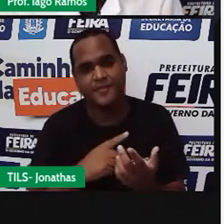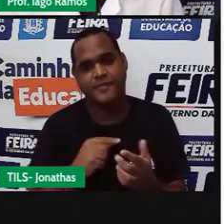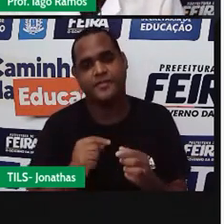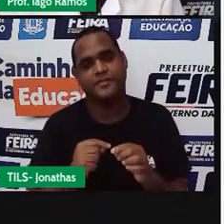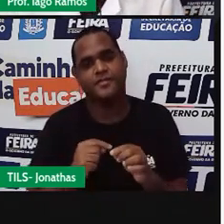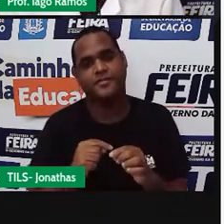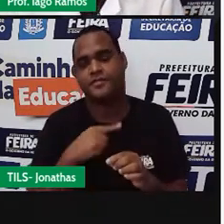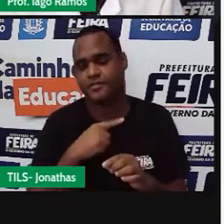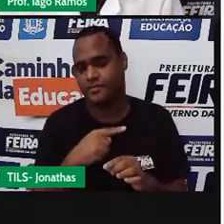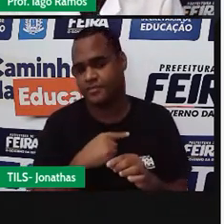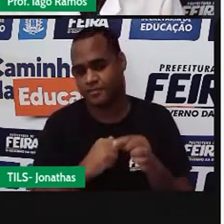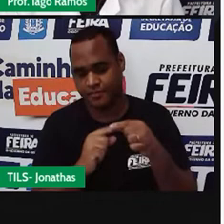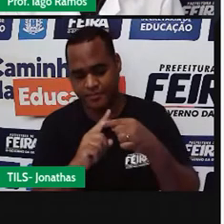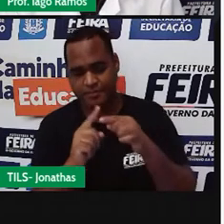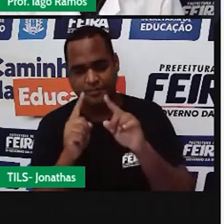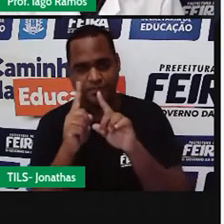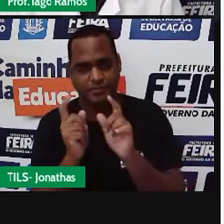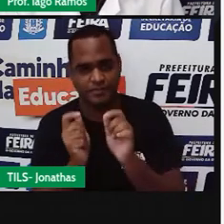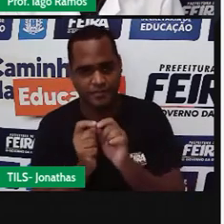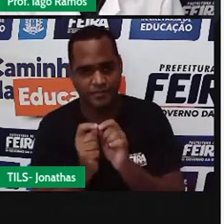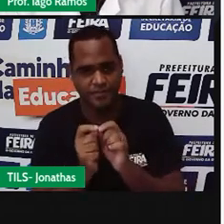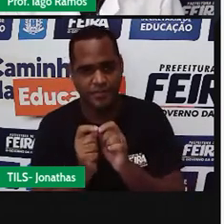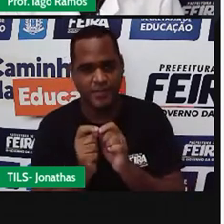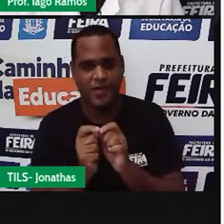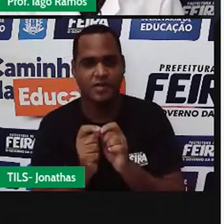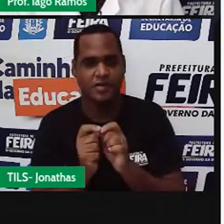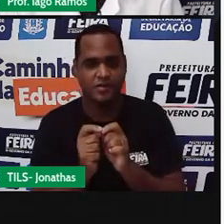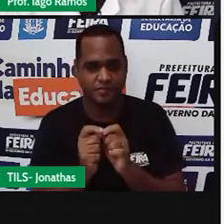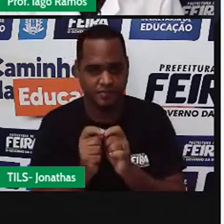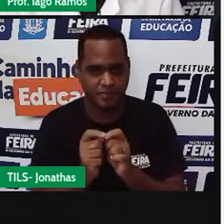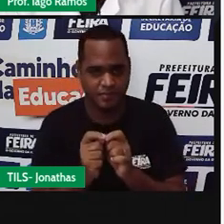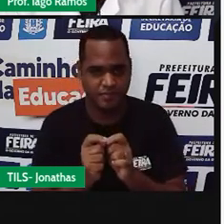as três tem parênteses aqui